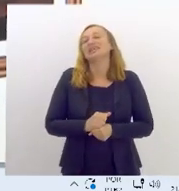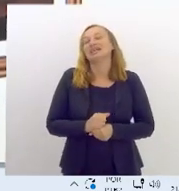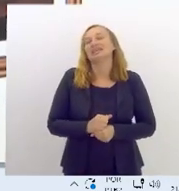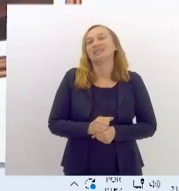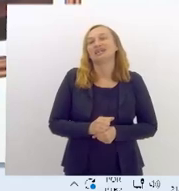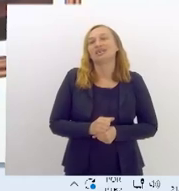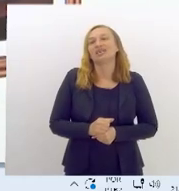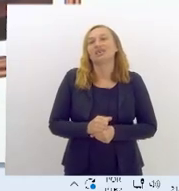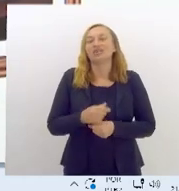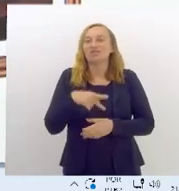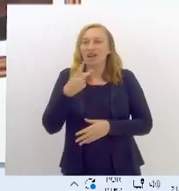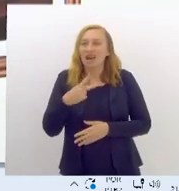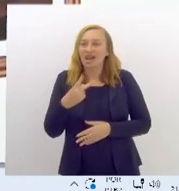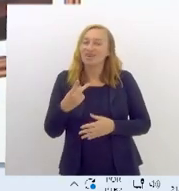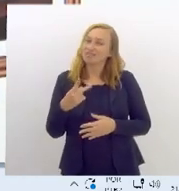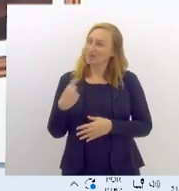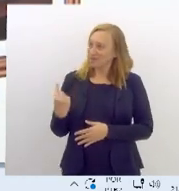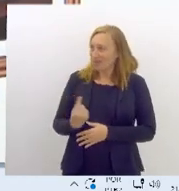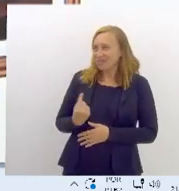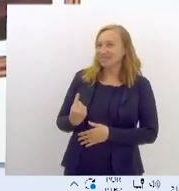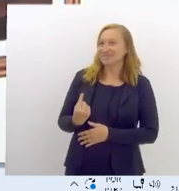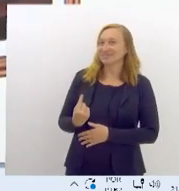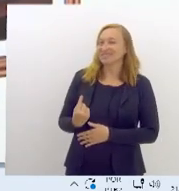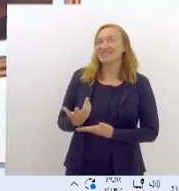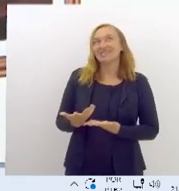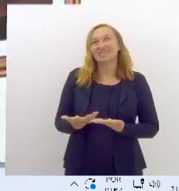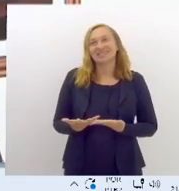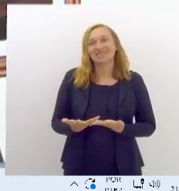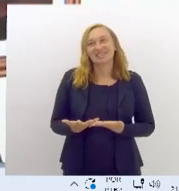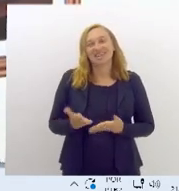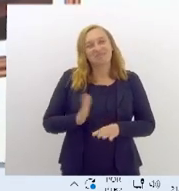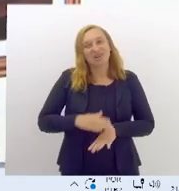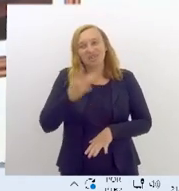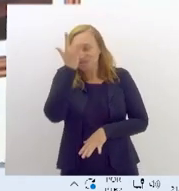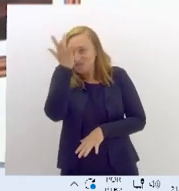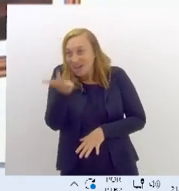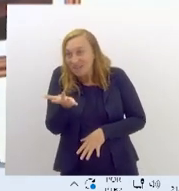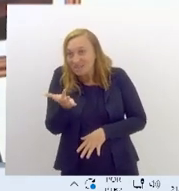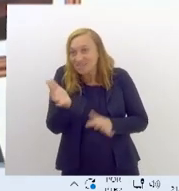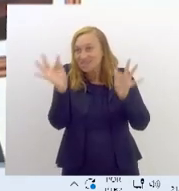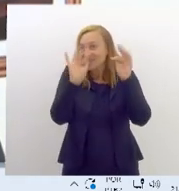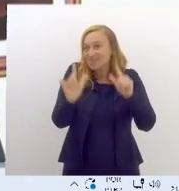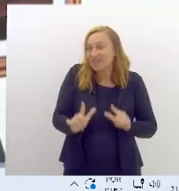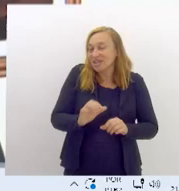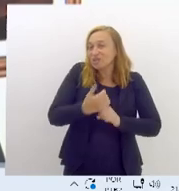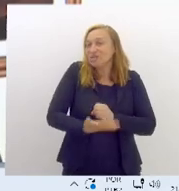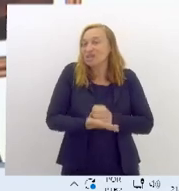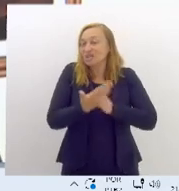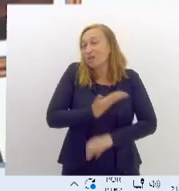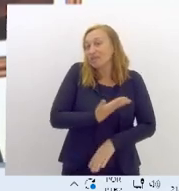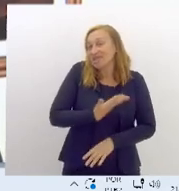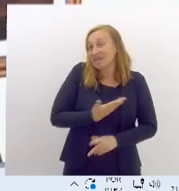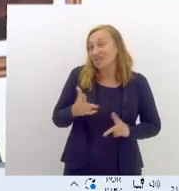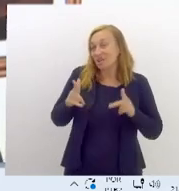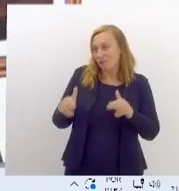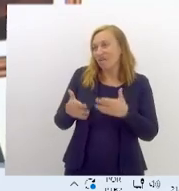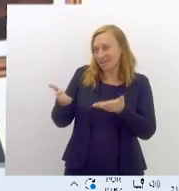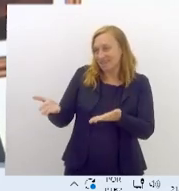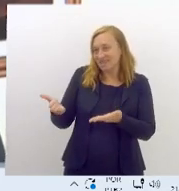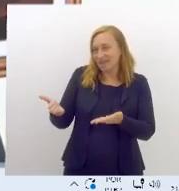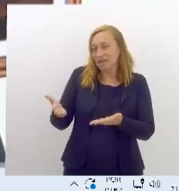e eu costumo dizer o seguinte cá para nós é mais fácil é mais feliz Ostentar Uma amizade como essa eu espero